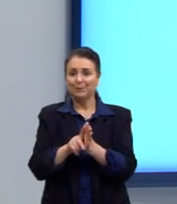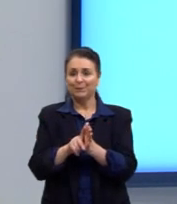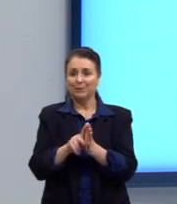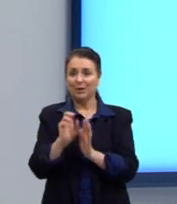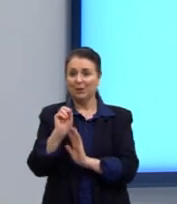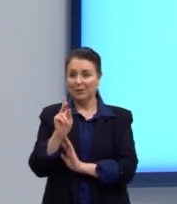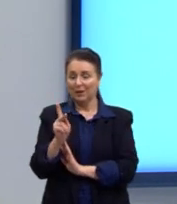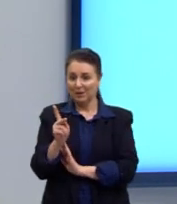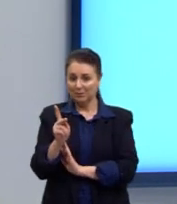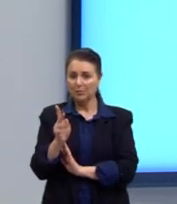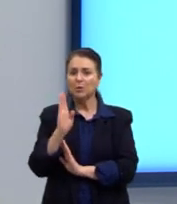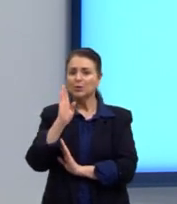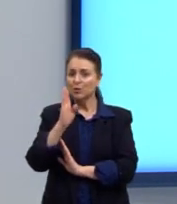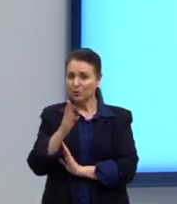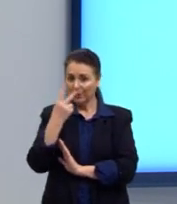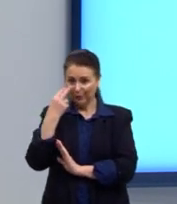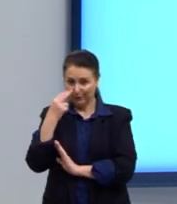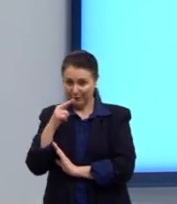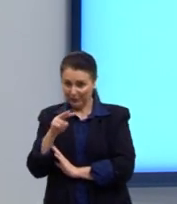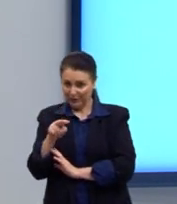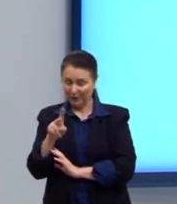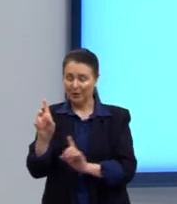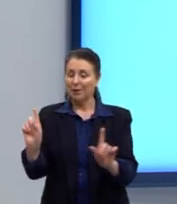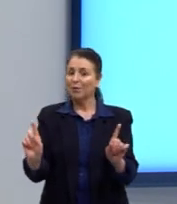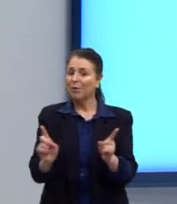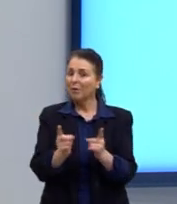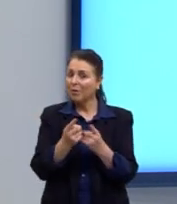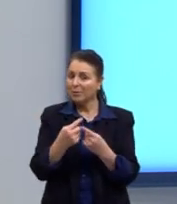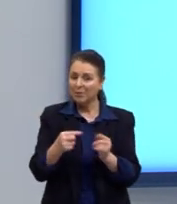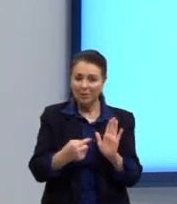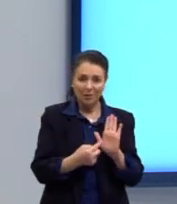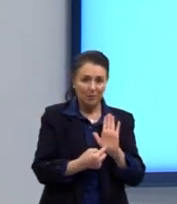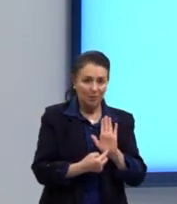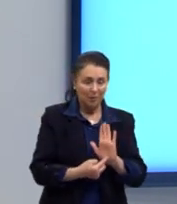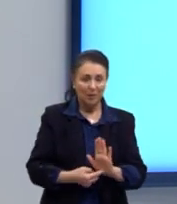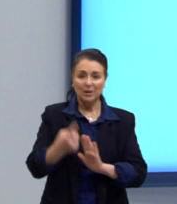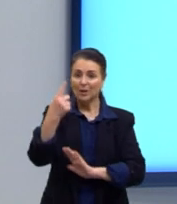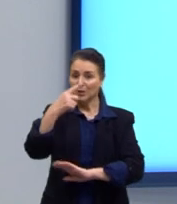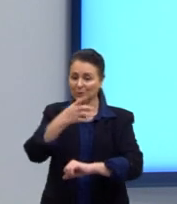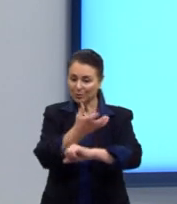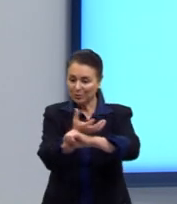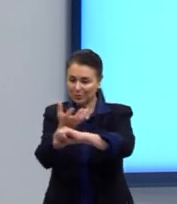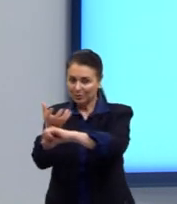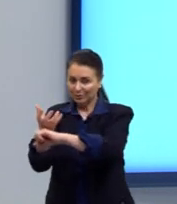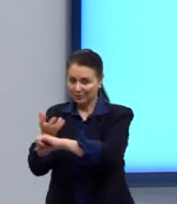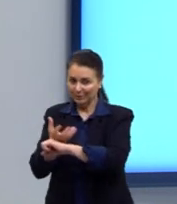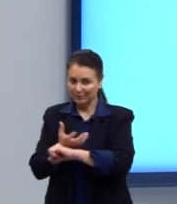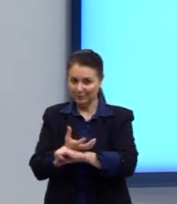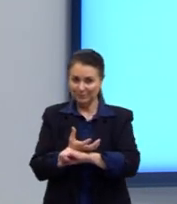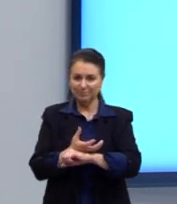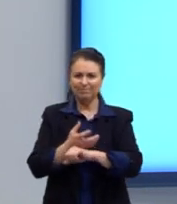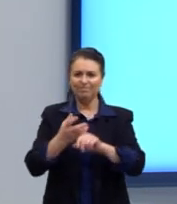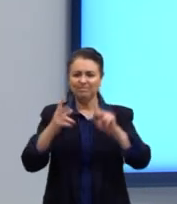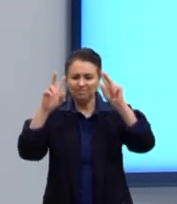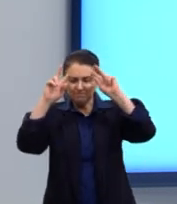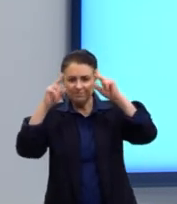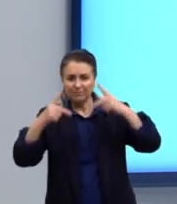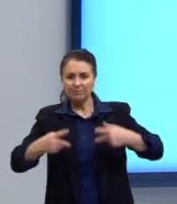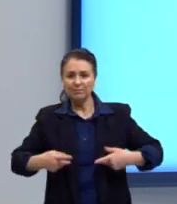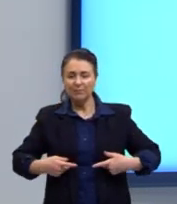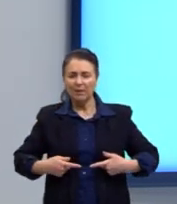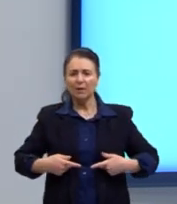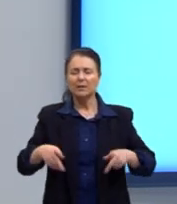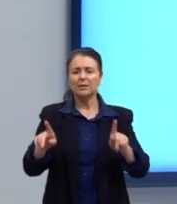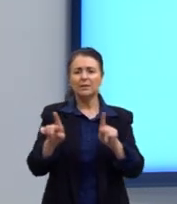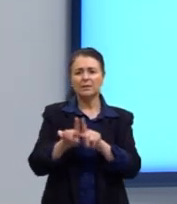a gente já viu que a música Ela pode aparecer em outros componentes curriculares humanas ali a gente viu